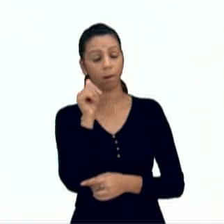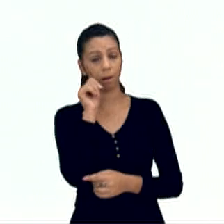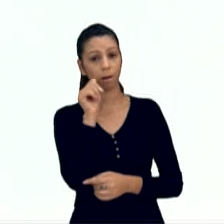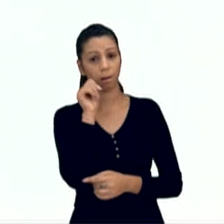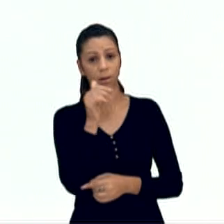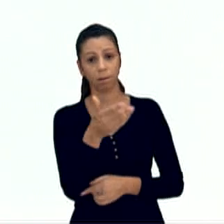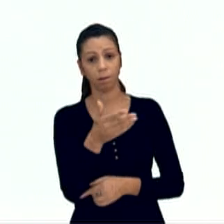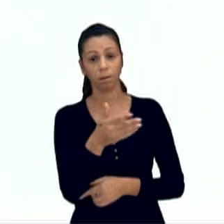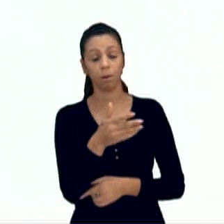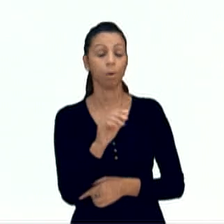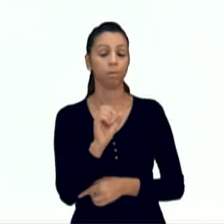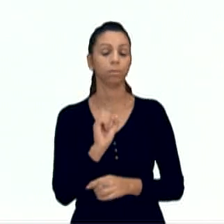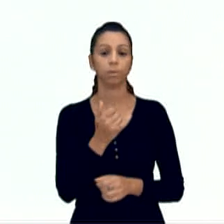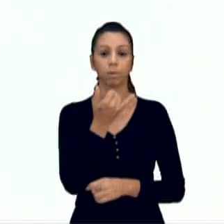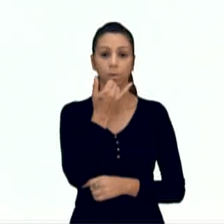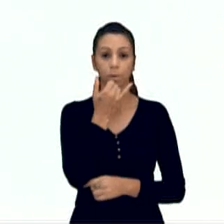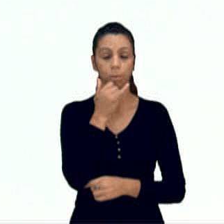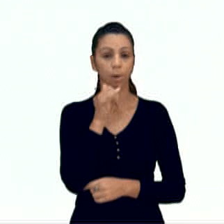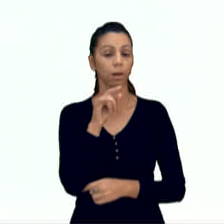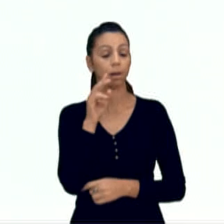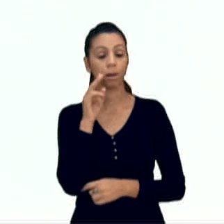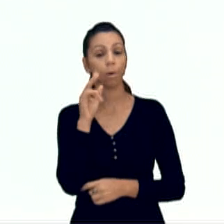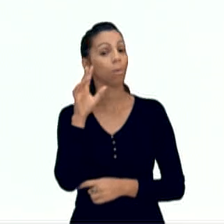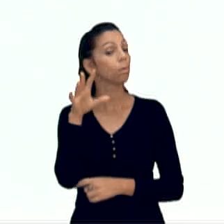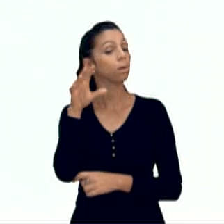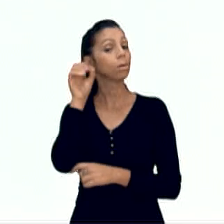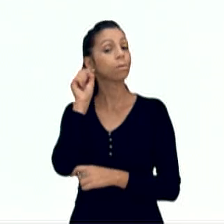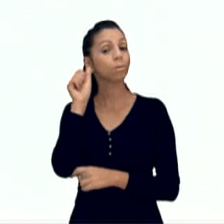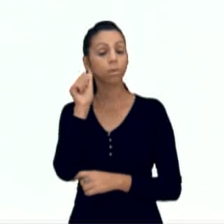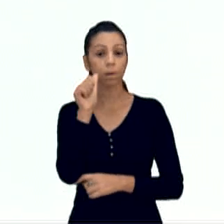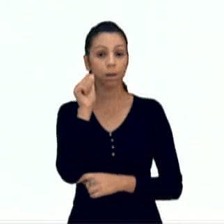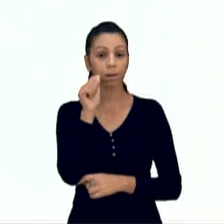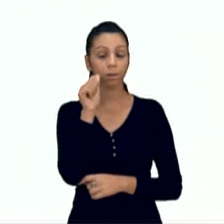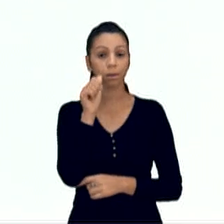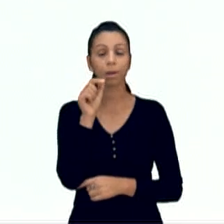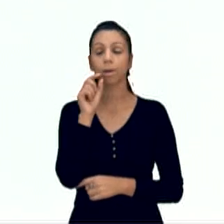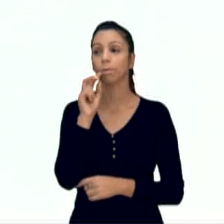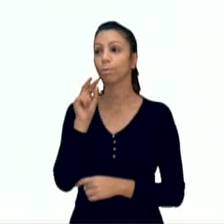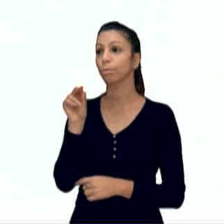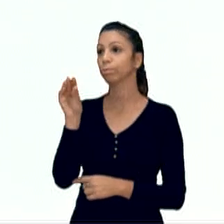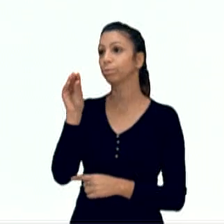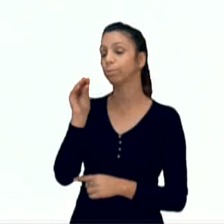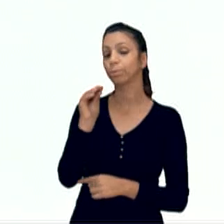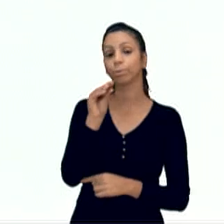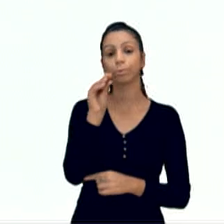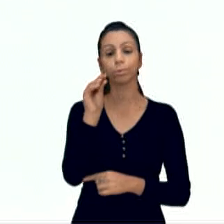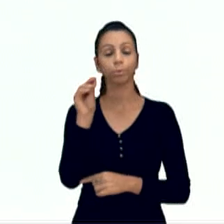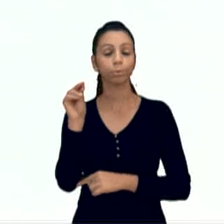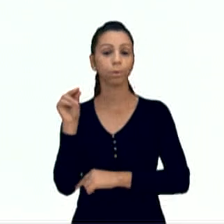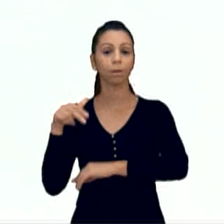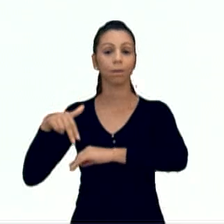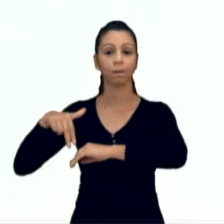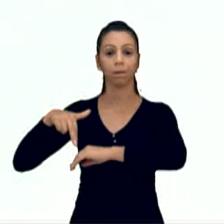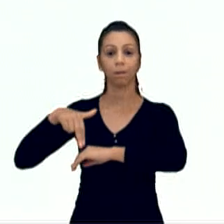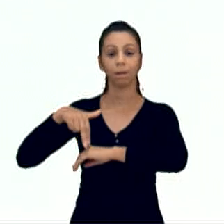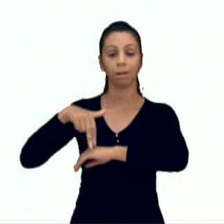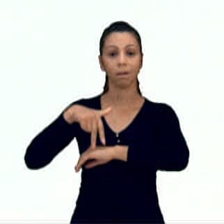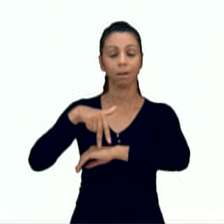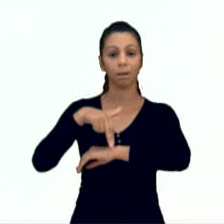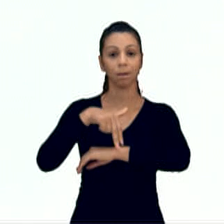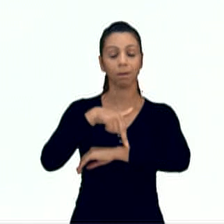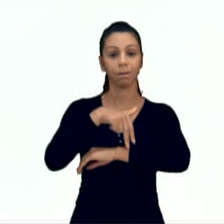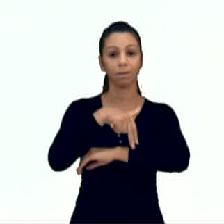finge que não escuta ela. Começa a assobiar para cruzar enquanto cruza a rua. Ele